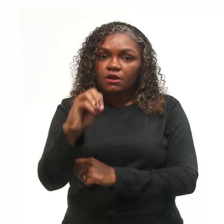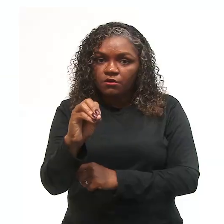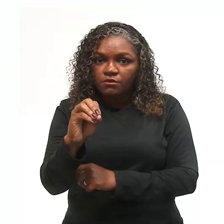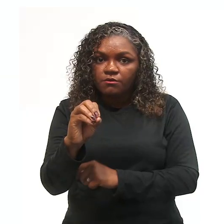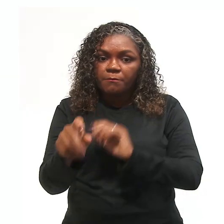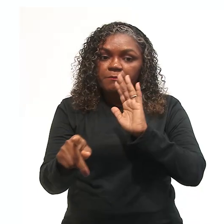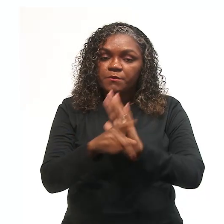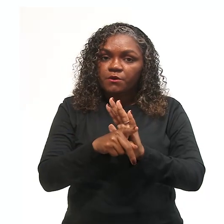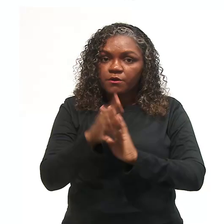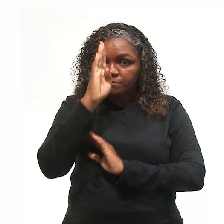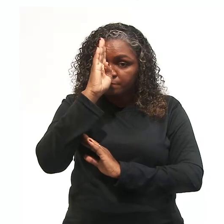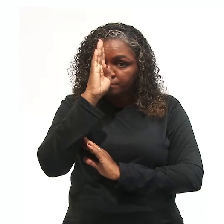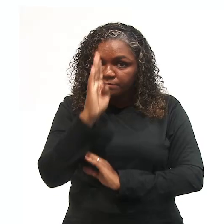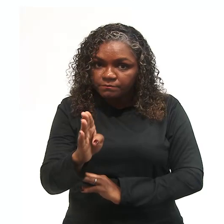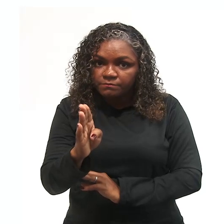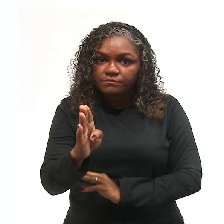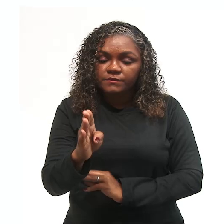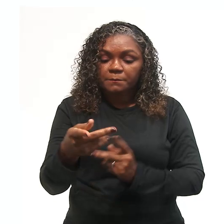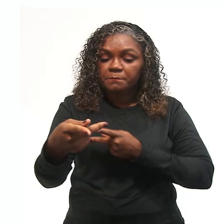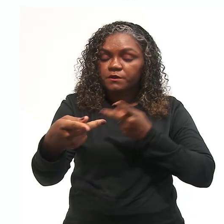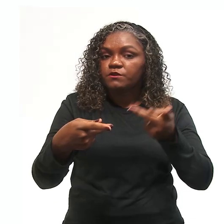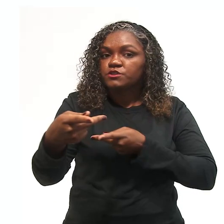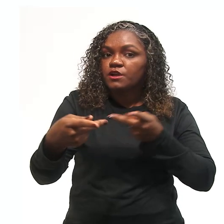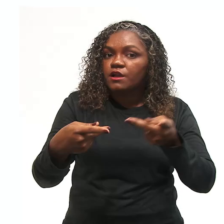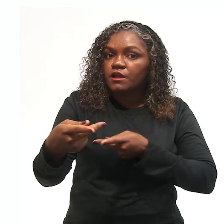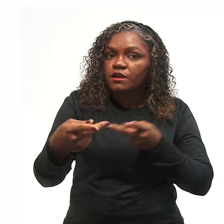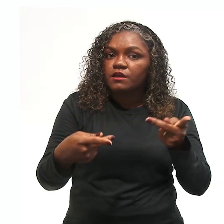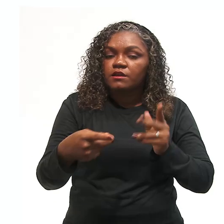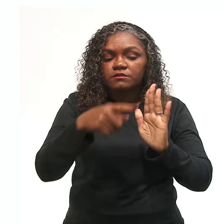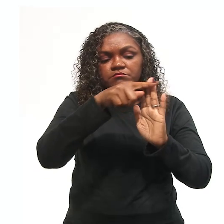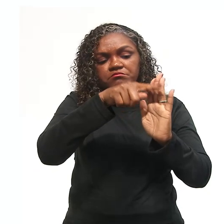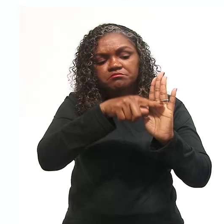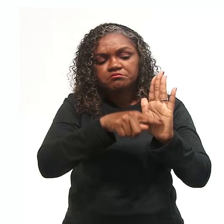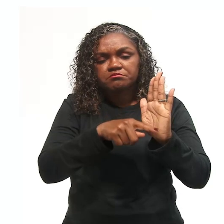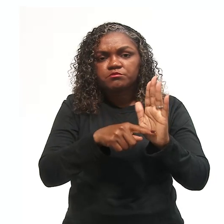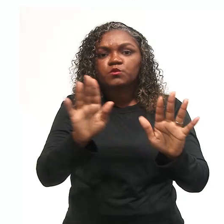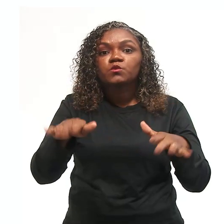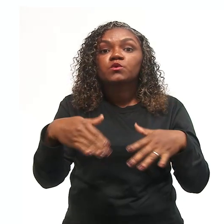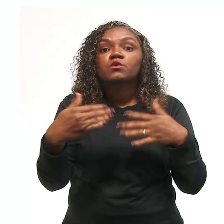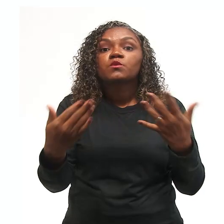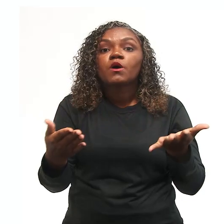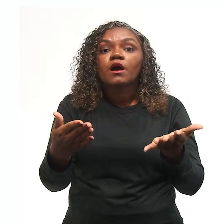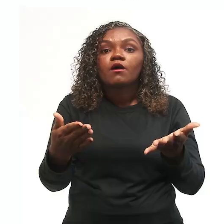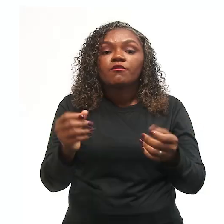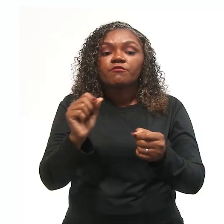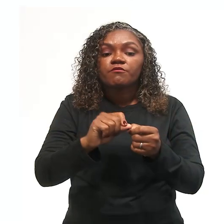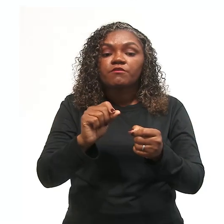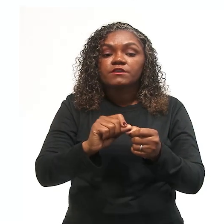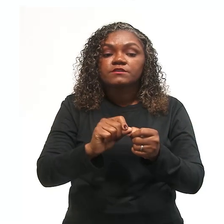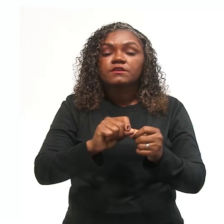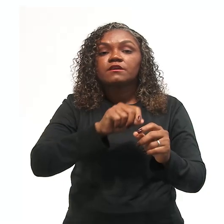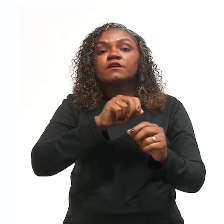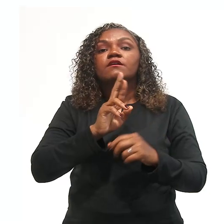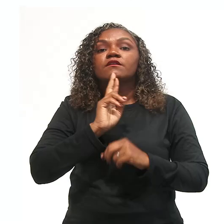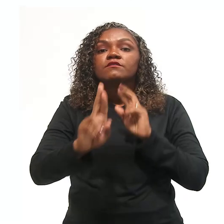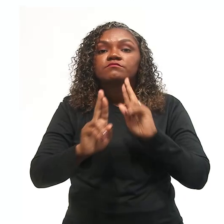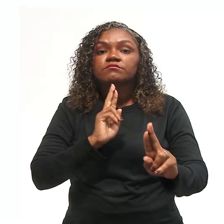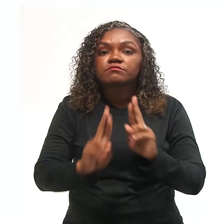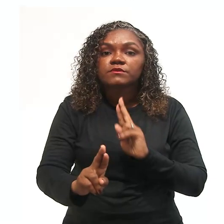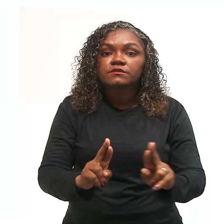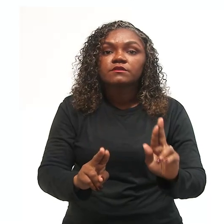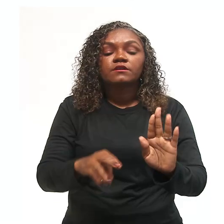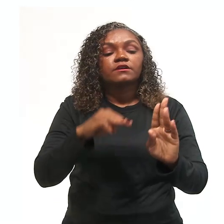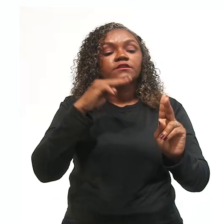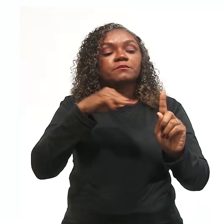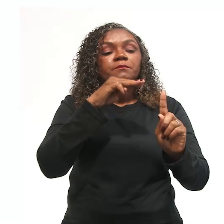e específicas, né, na forma de programas que definem atividades e projetos com resultados e metas, de modo